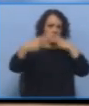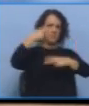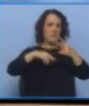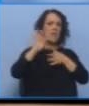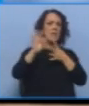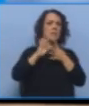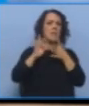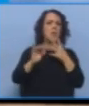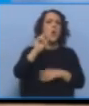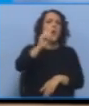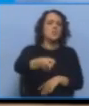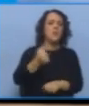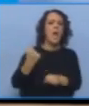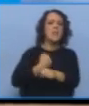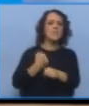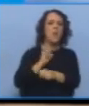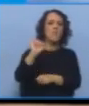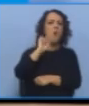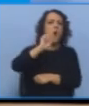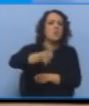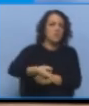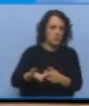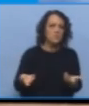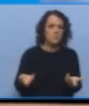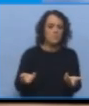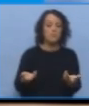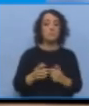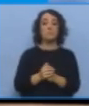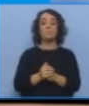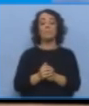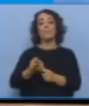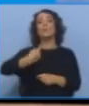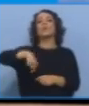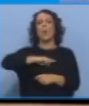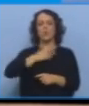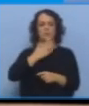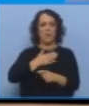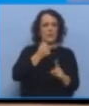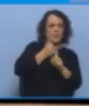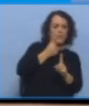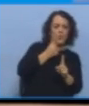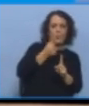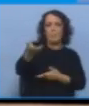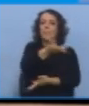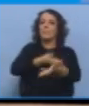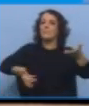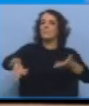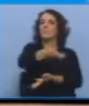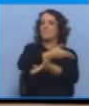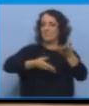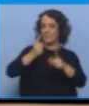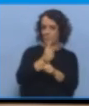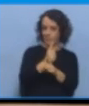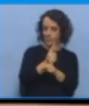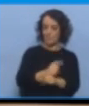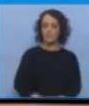usaria? Que tipo de ação tomaria? E então nós vamos nos desafiando e vamos partilhando entre todos. Repare que